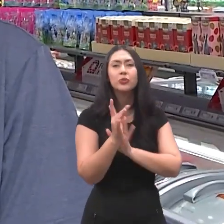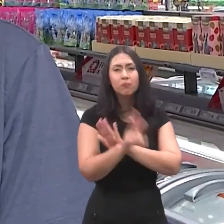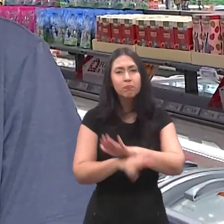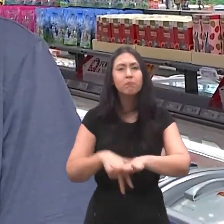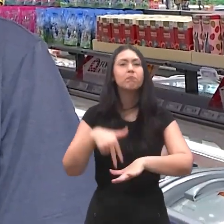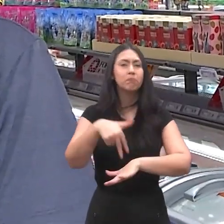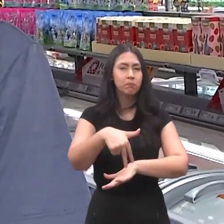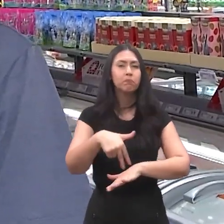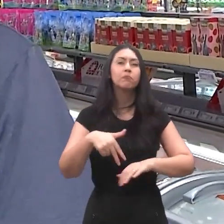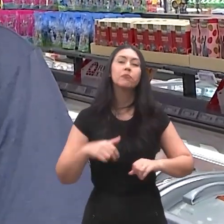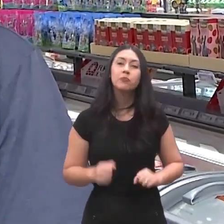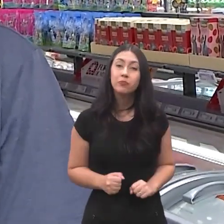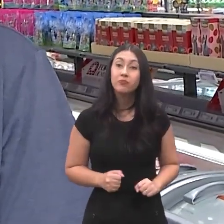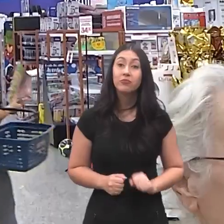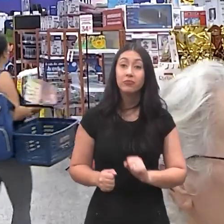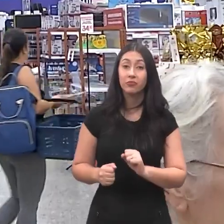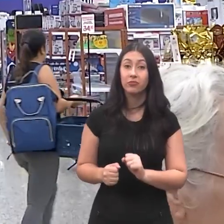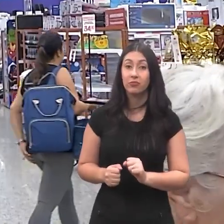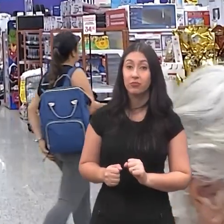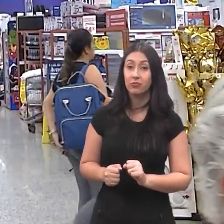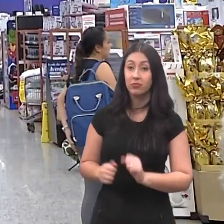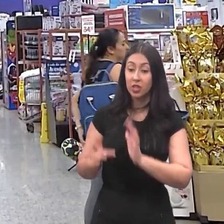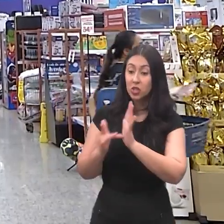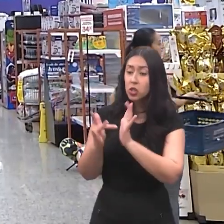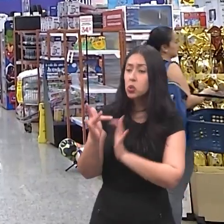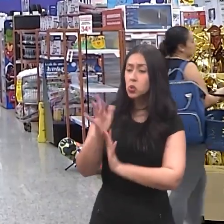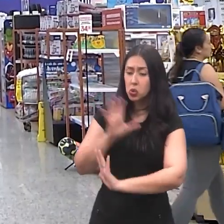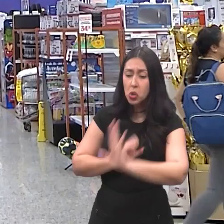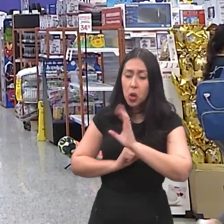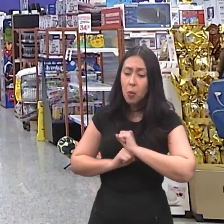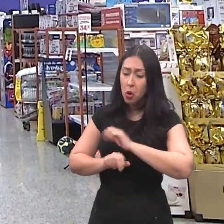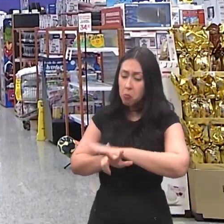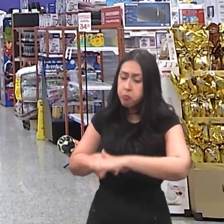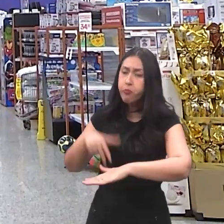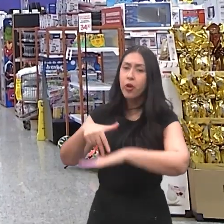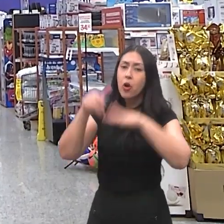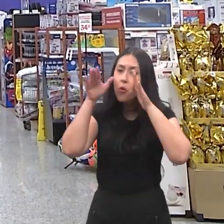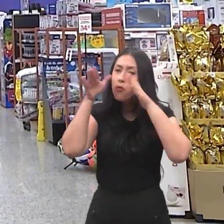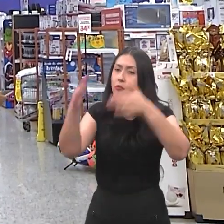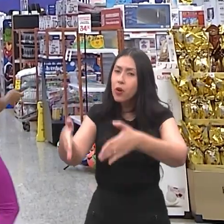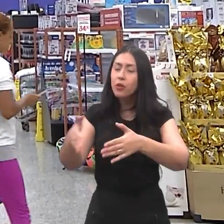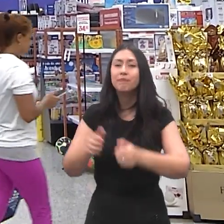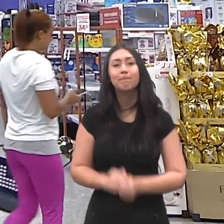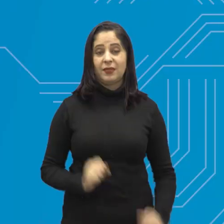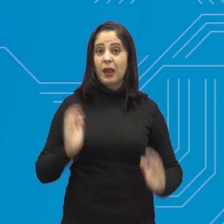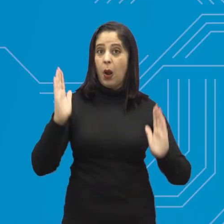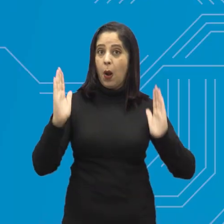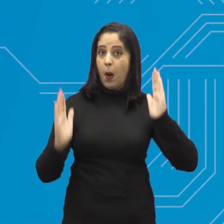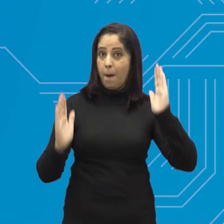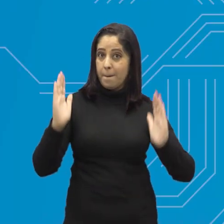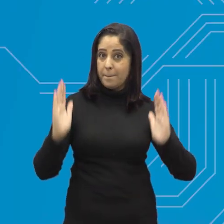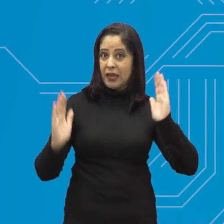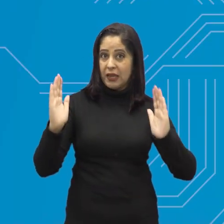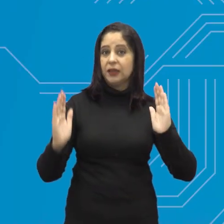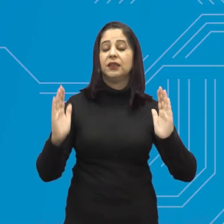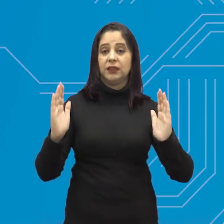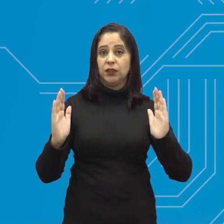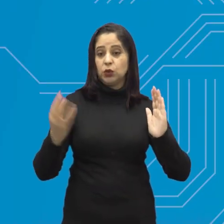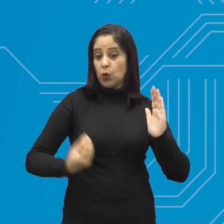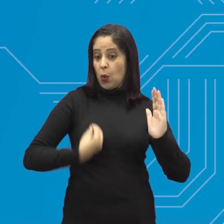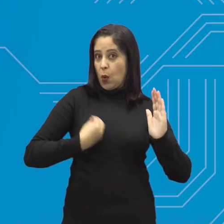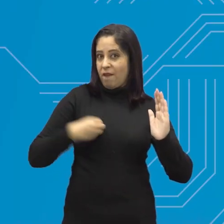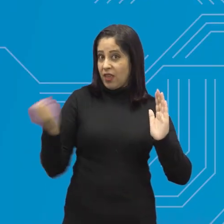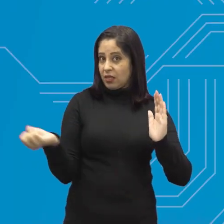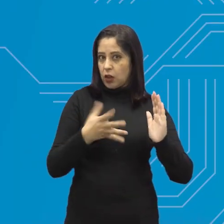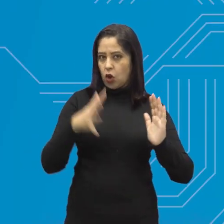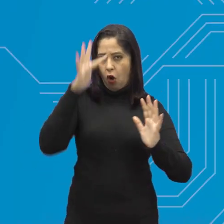de Cristo, né, nessa parte que a gente foca. É o renascimento em Cristo, no amor. Esse é o sentido da Páscoa. Um período de renovação